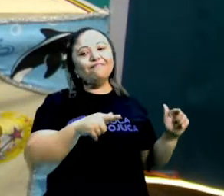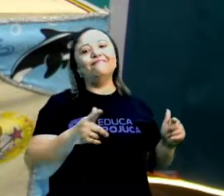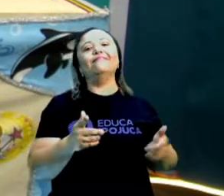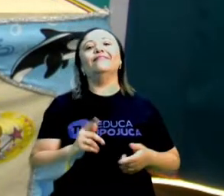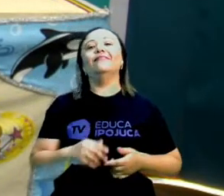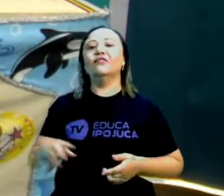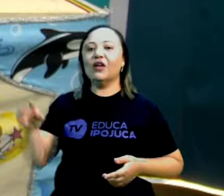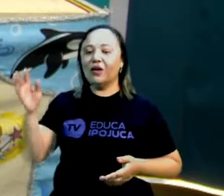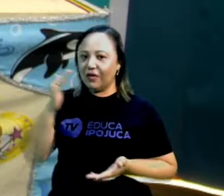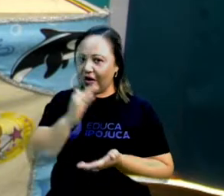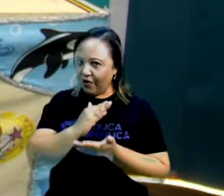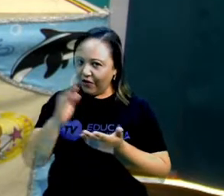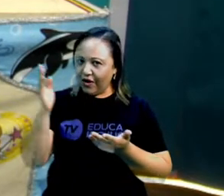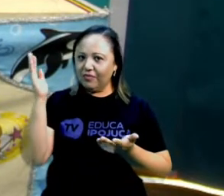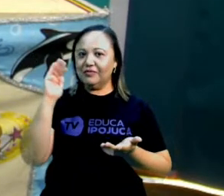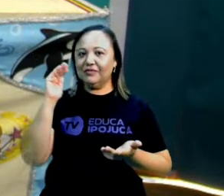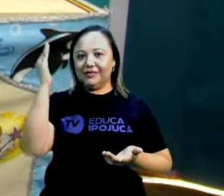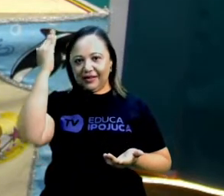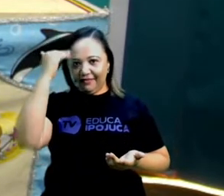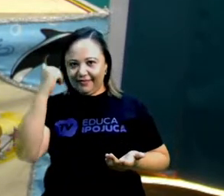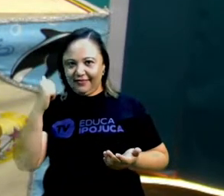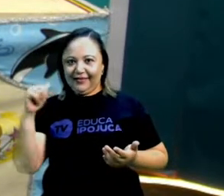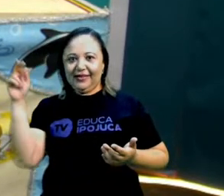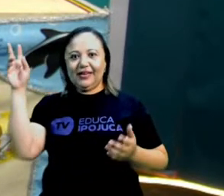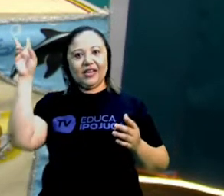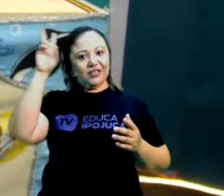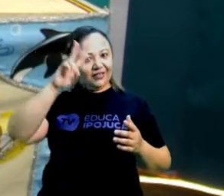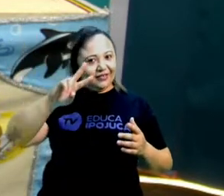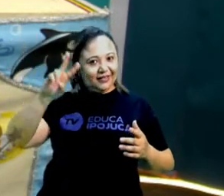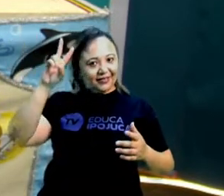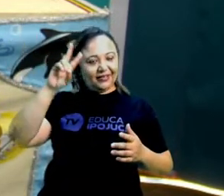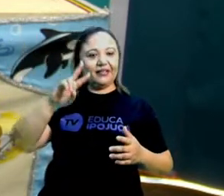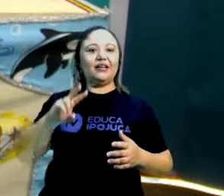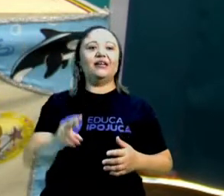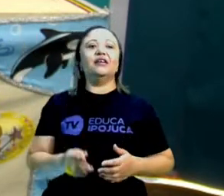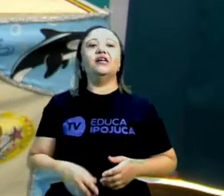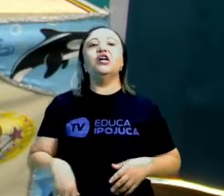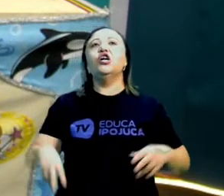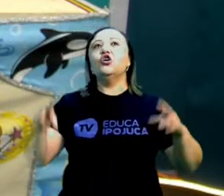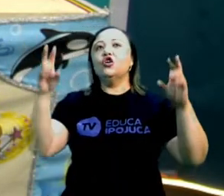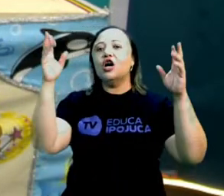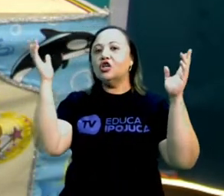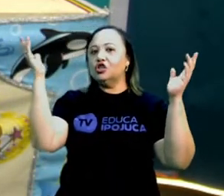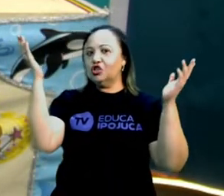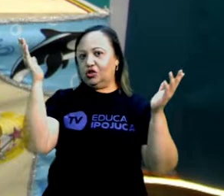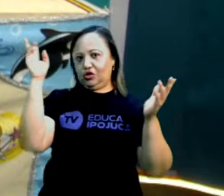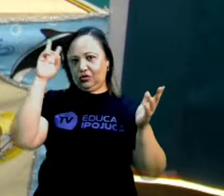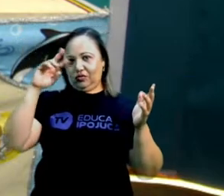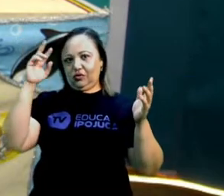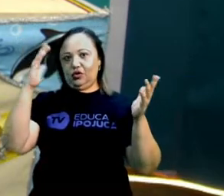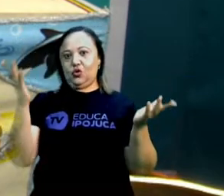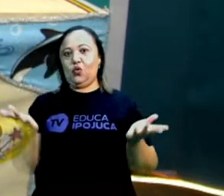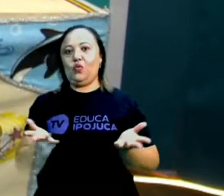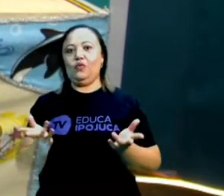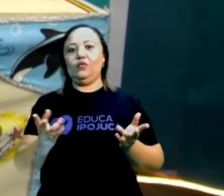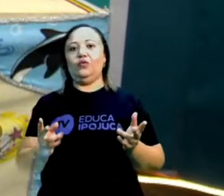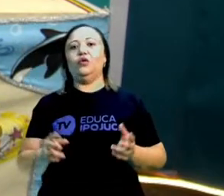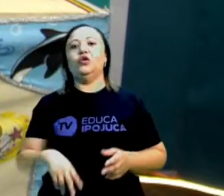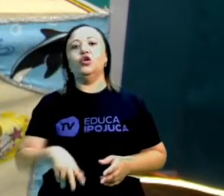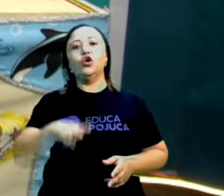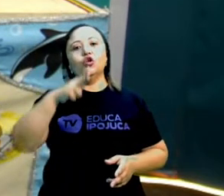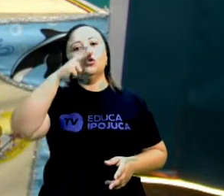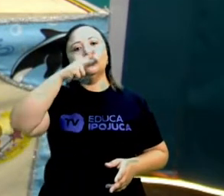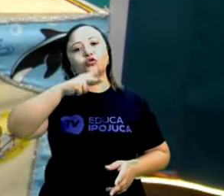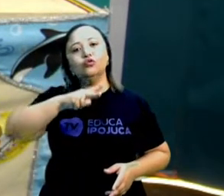Então, vamos saber agora a história? Vamos lá? A história de hoje, criançada, é a história